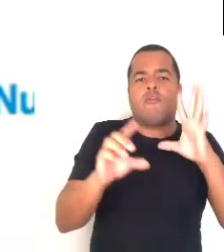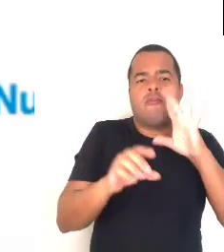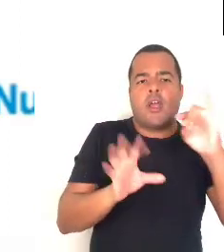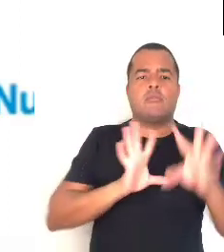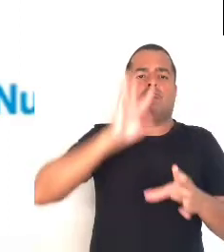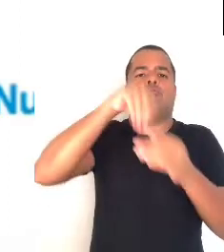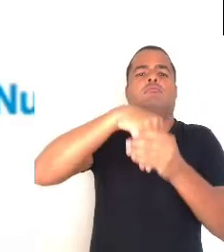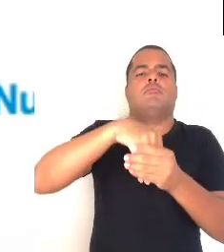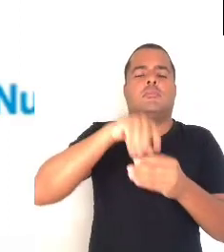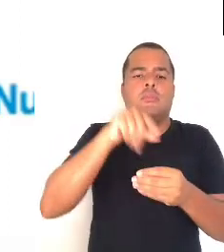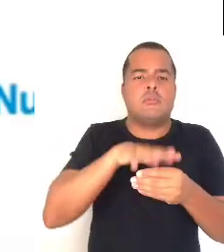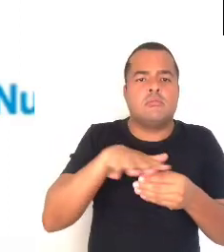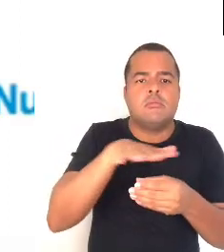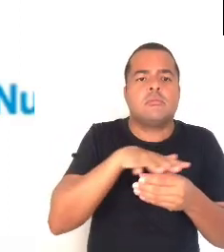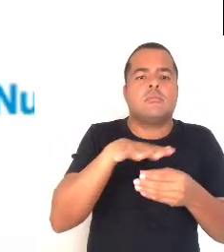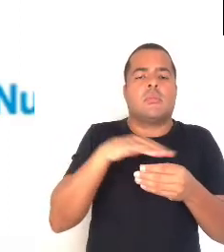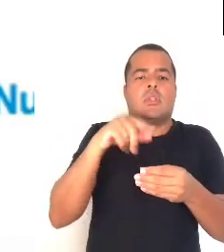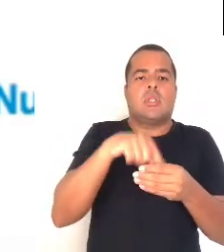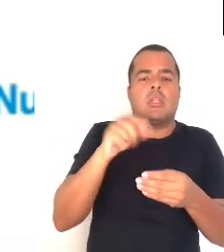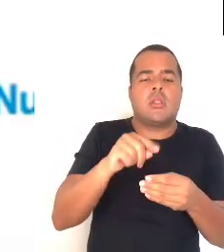negativa, ela vai atacar justamente